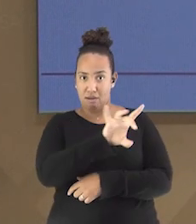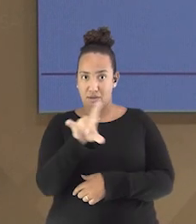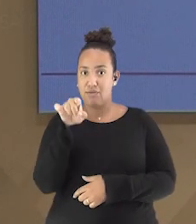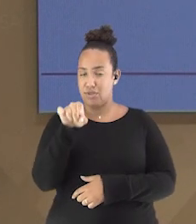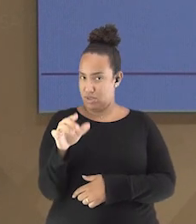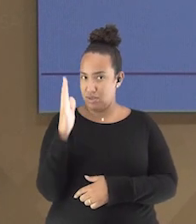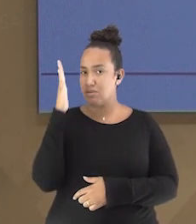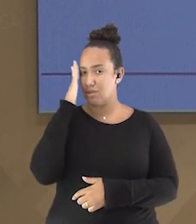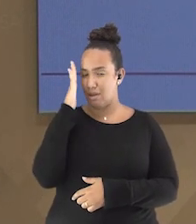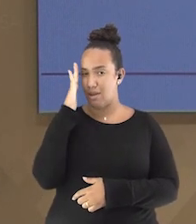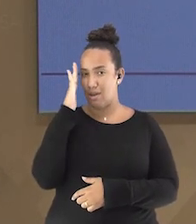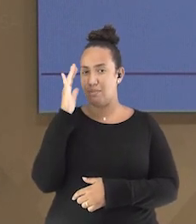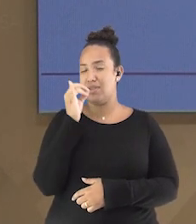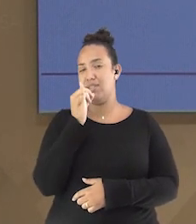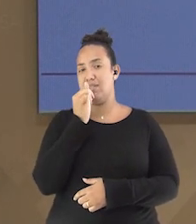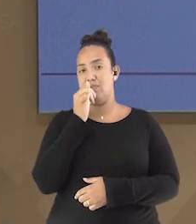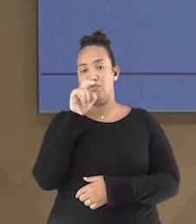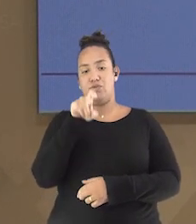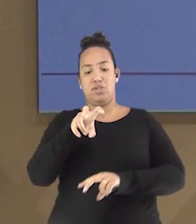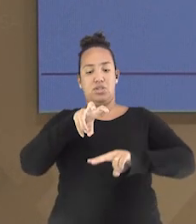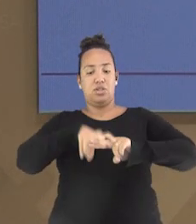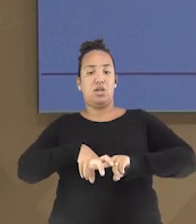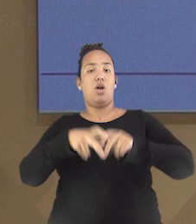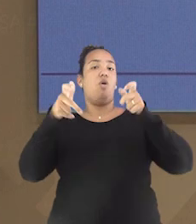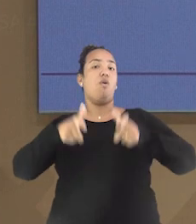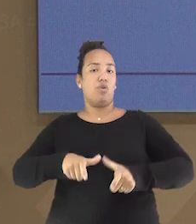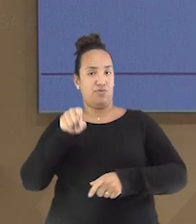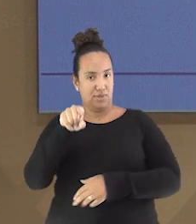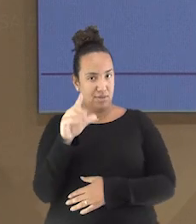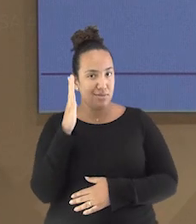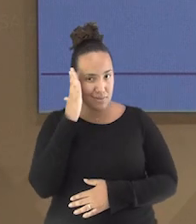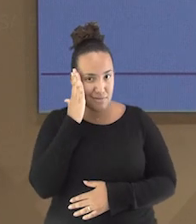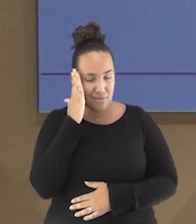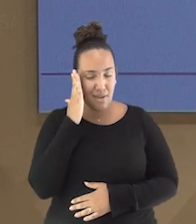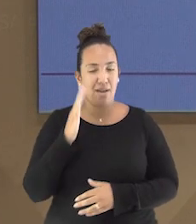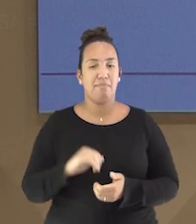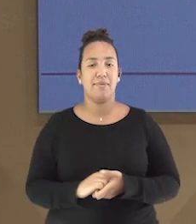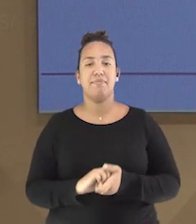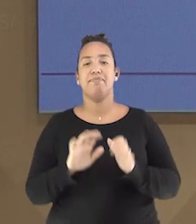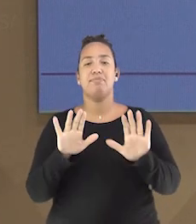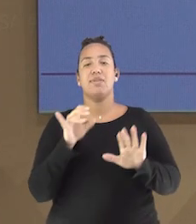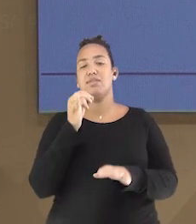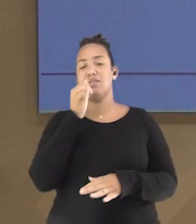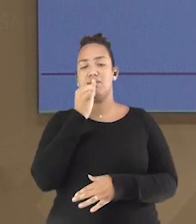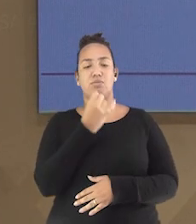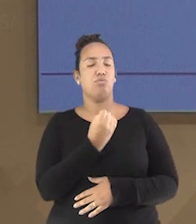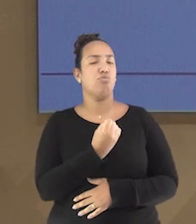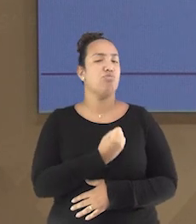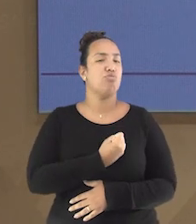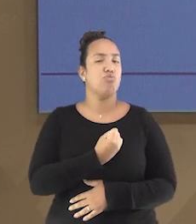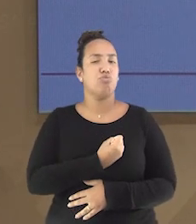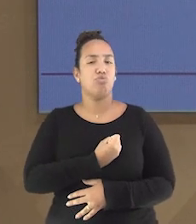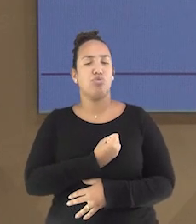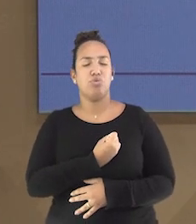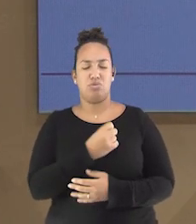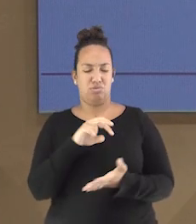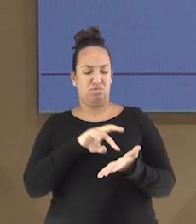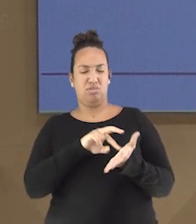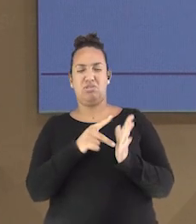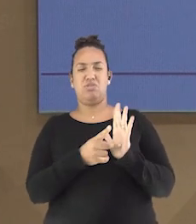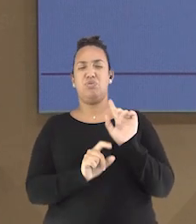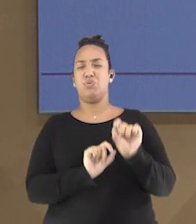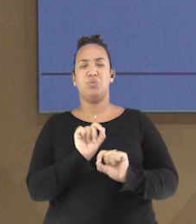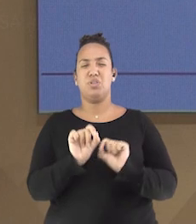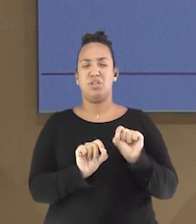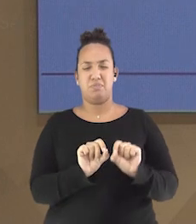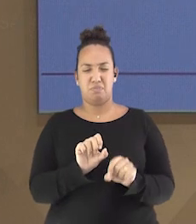exatamente em qual posição fica a sua mesa. Mas e nos números? O que será que quer dizer